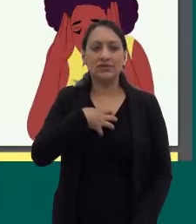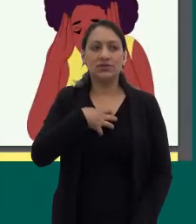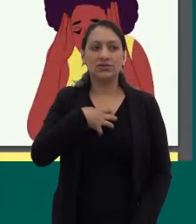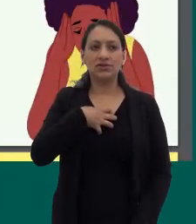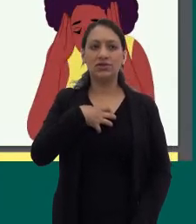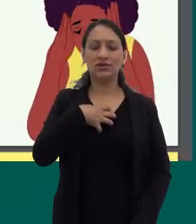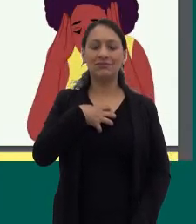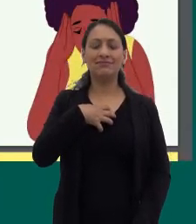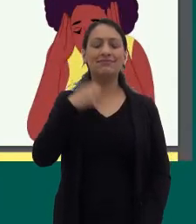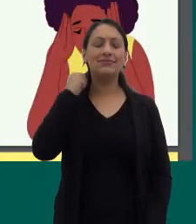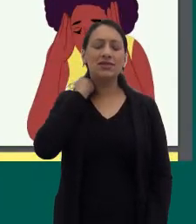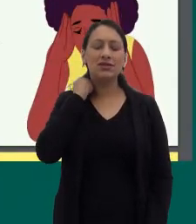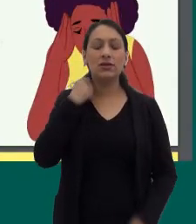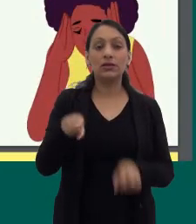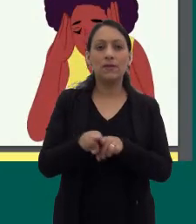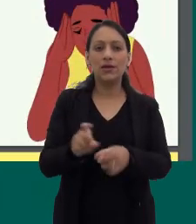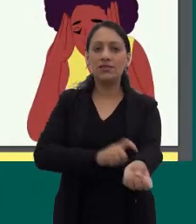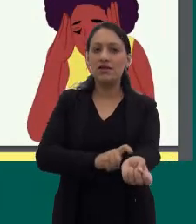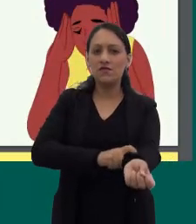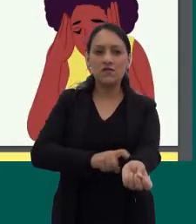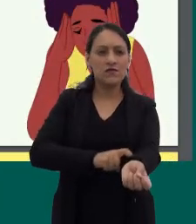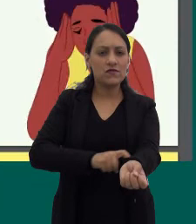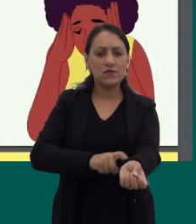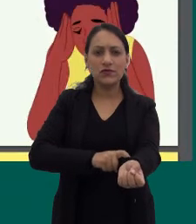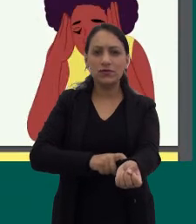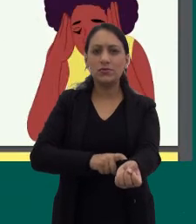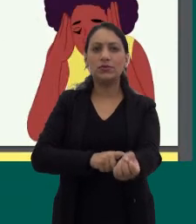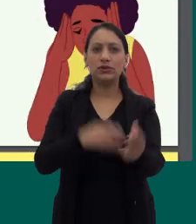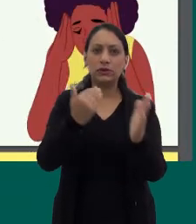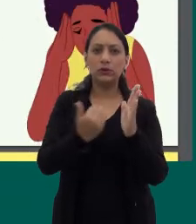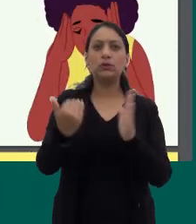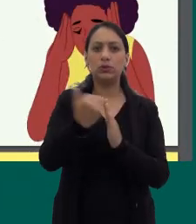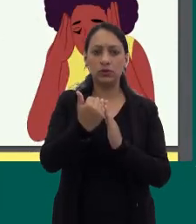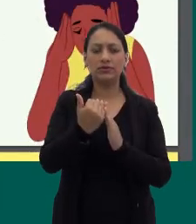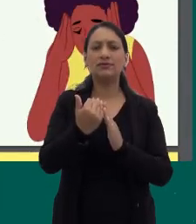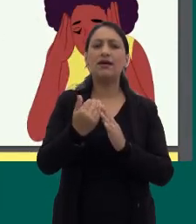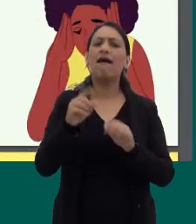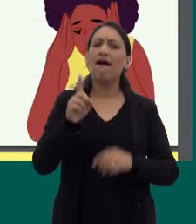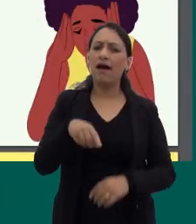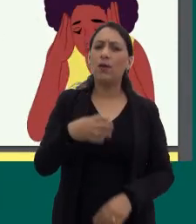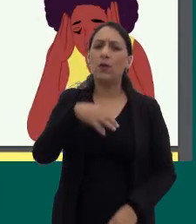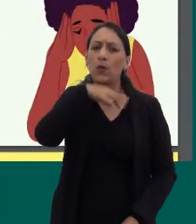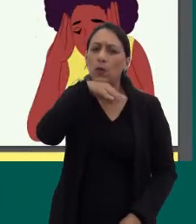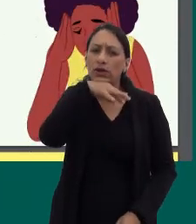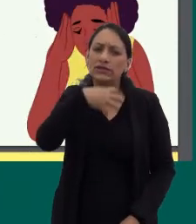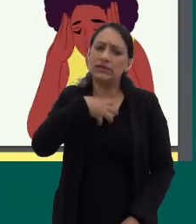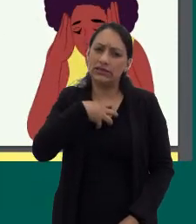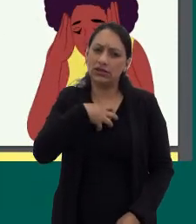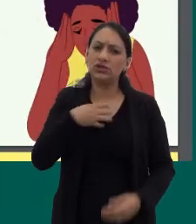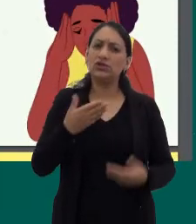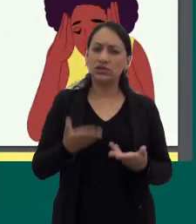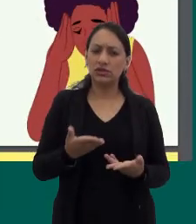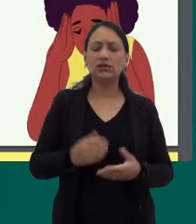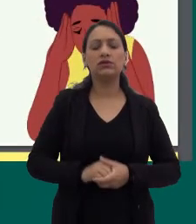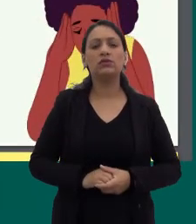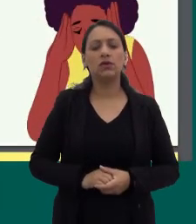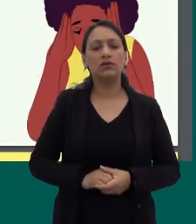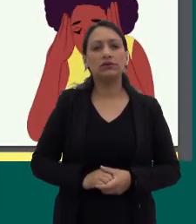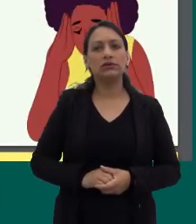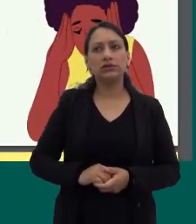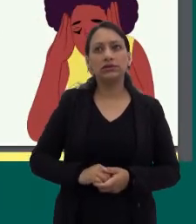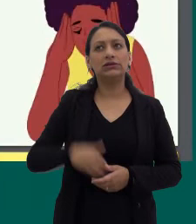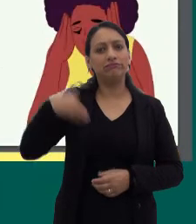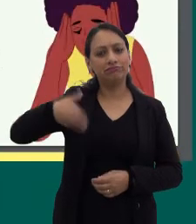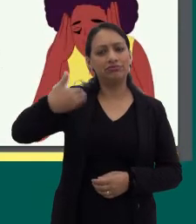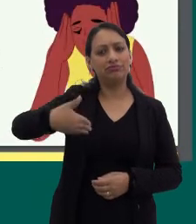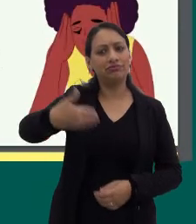e o nervosismo intenso. Então, pensa assim, esses sintomas são muito ruins de sentir. E ter eles constante a ponto de